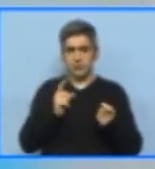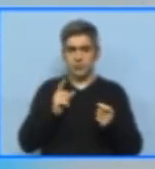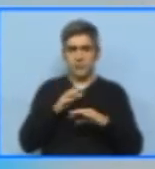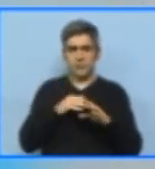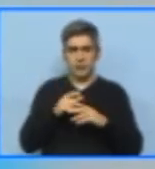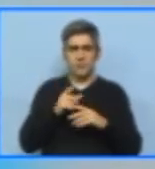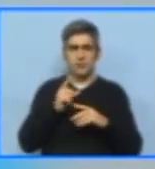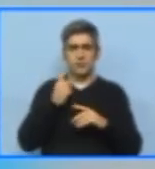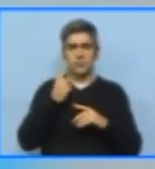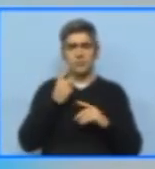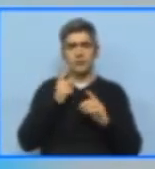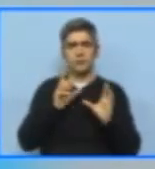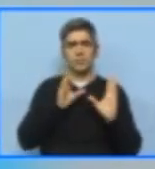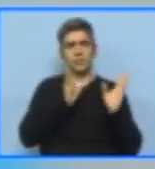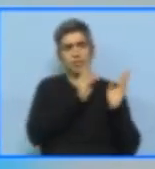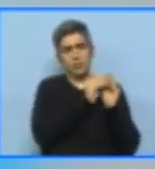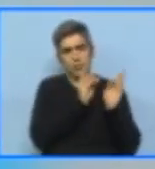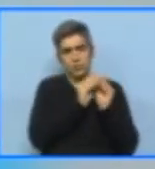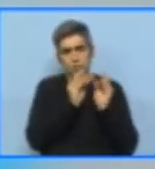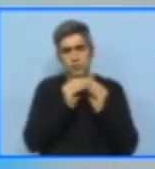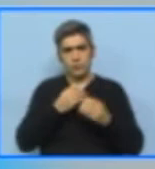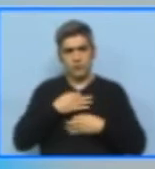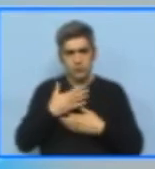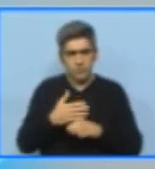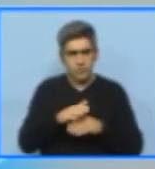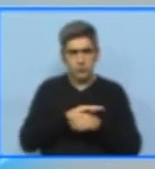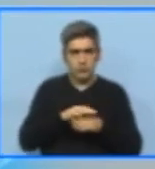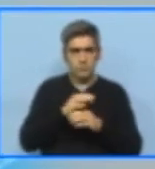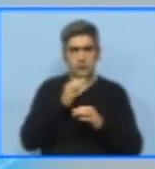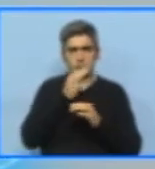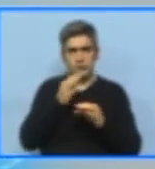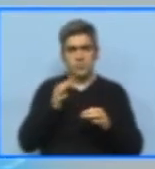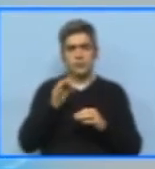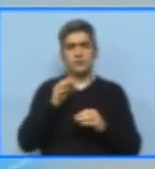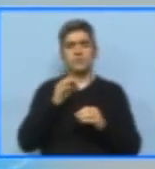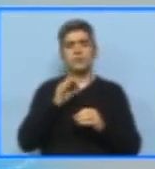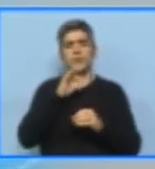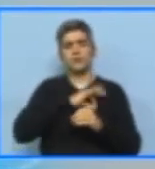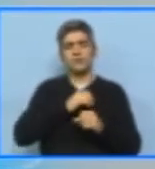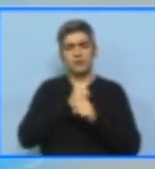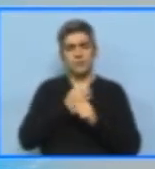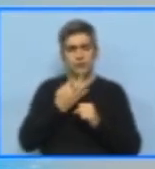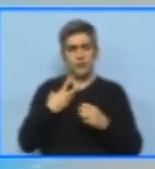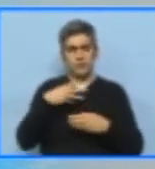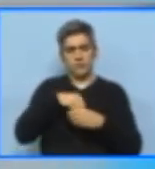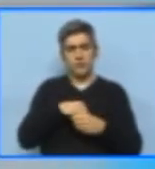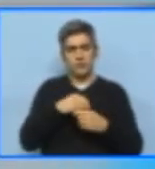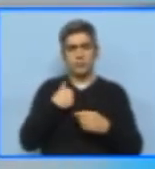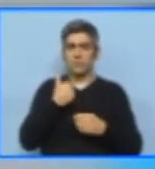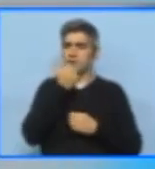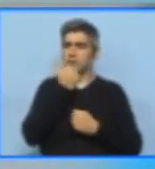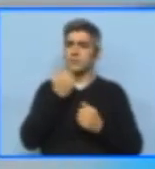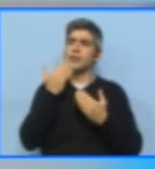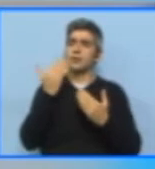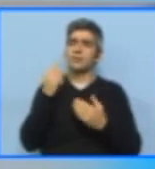isto faz-se de um acumular de entrega diária de excelentes profissionais que nós temos. Isso é uma gratidão que eu